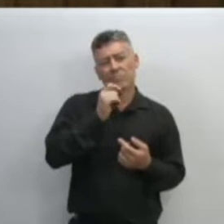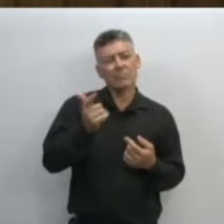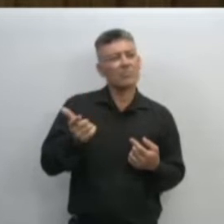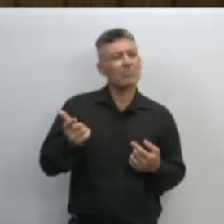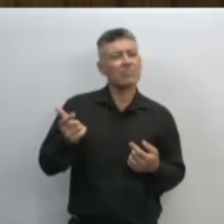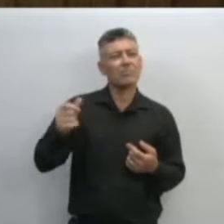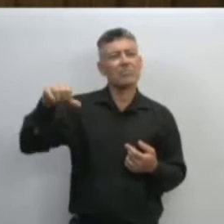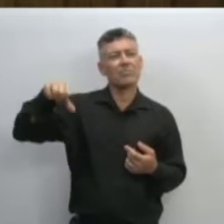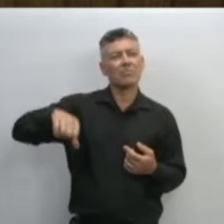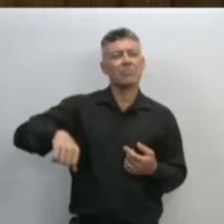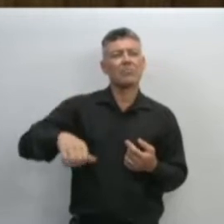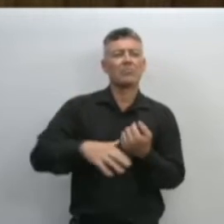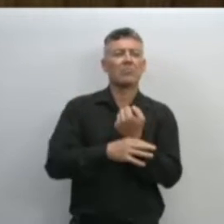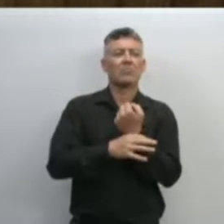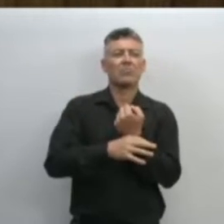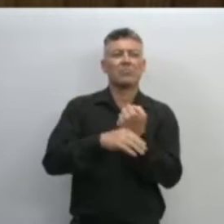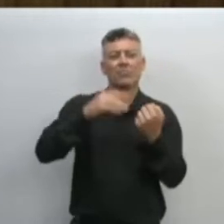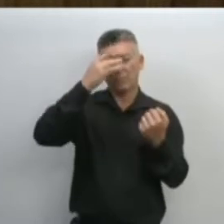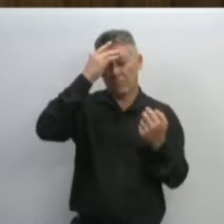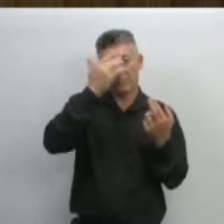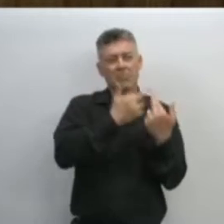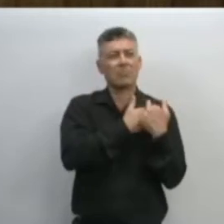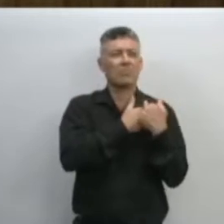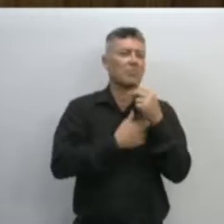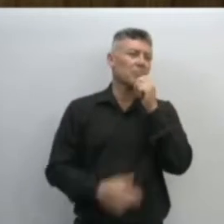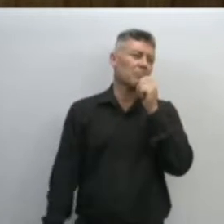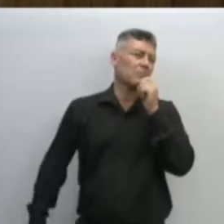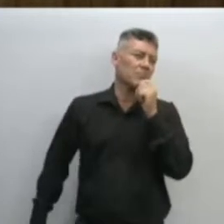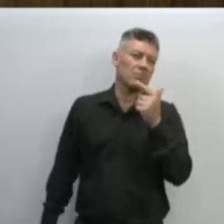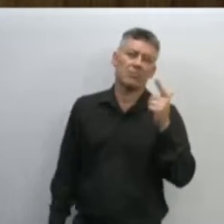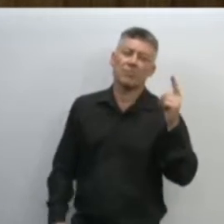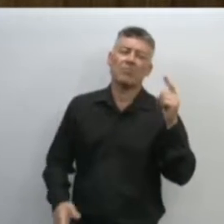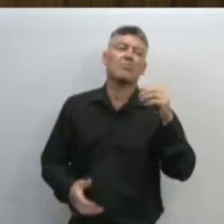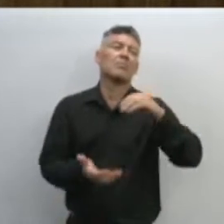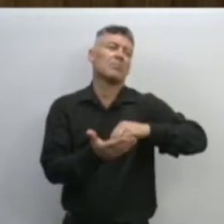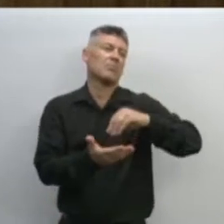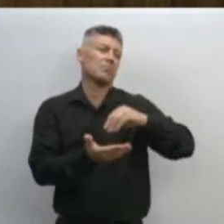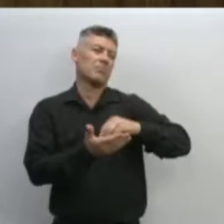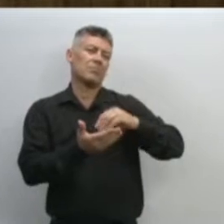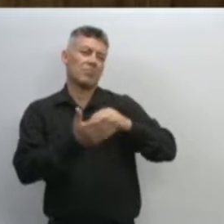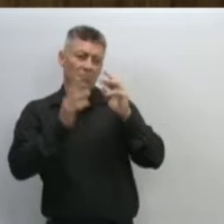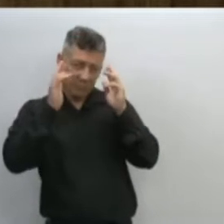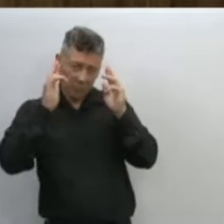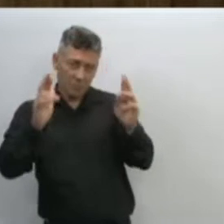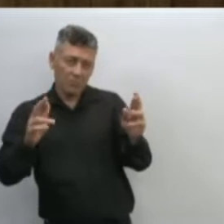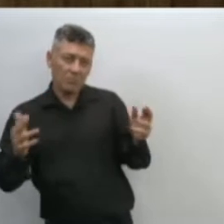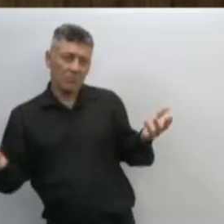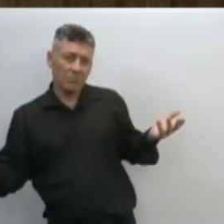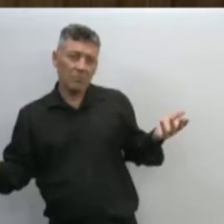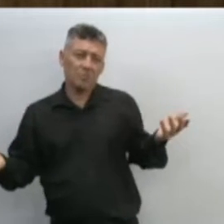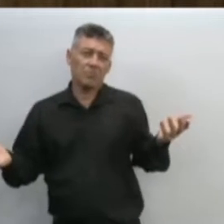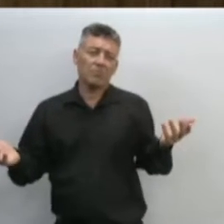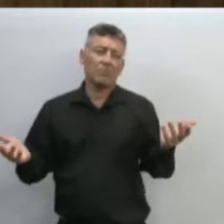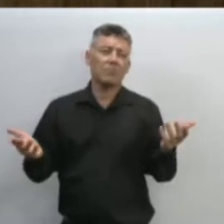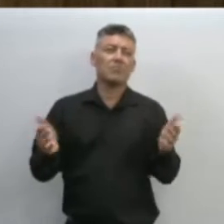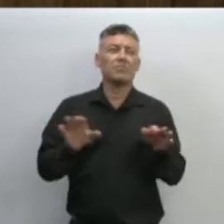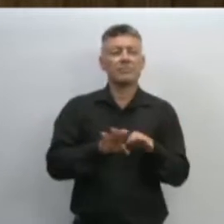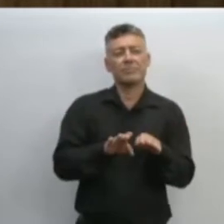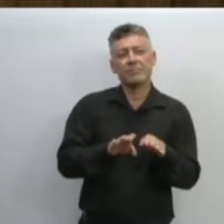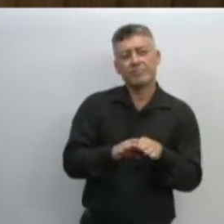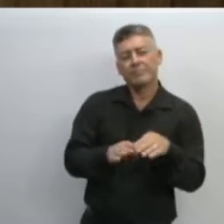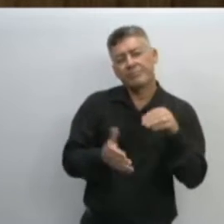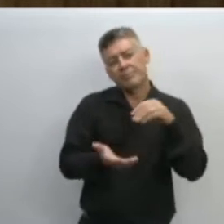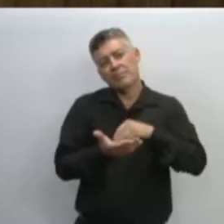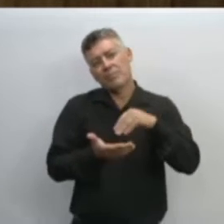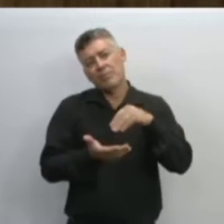a ineficiência do poder público, a irresponsabilidade, a falta de respeito e também a falta